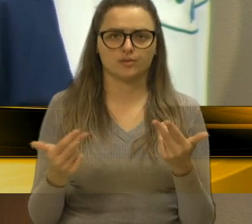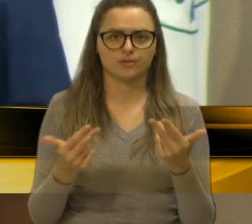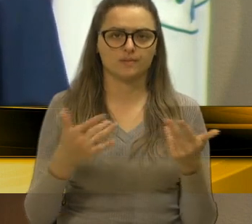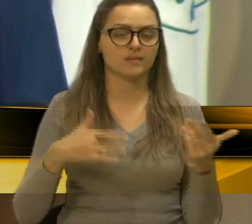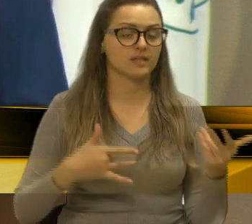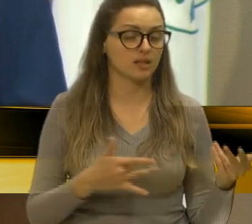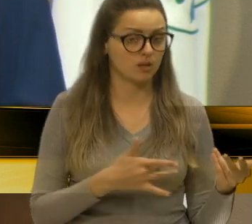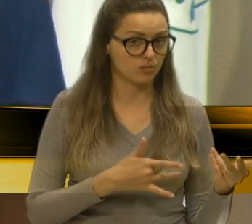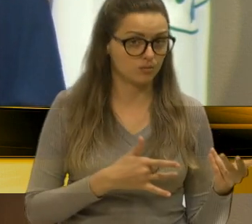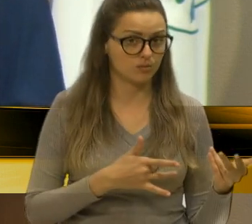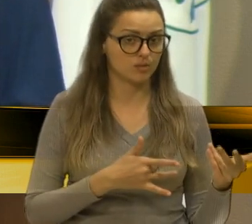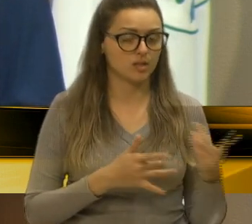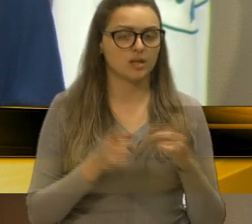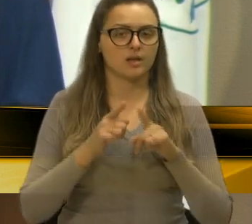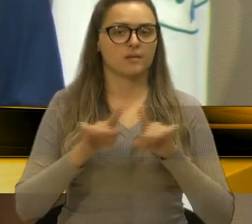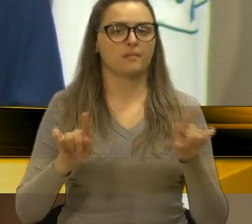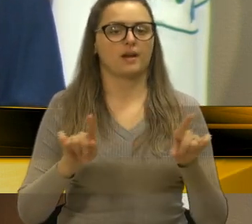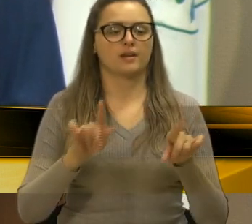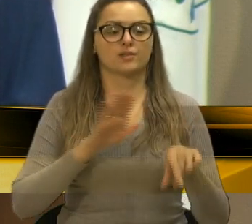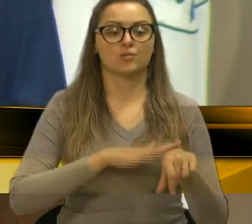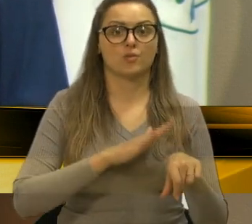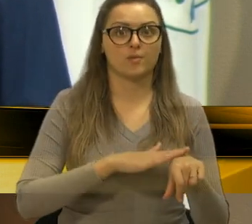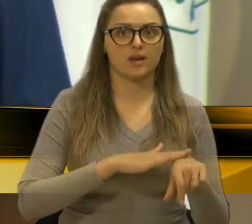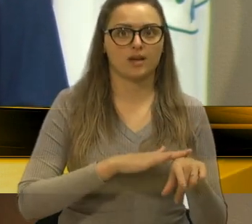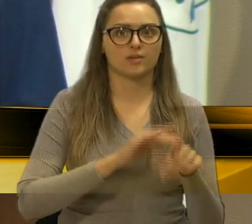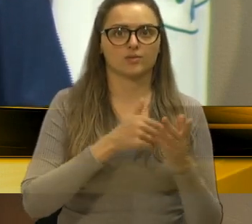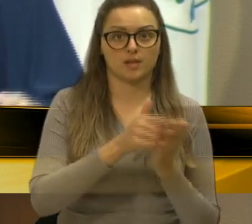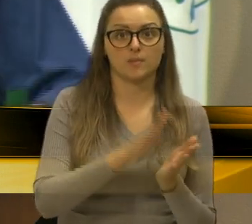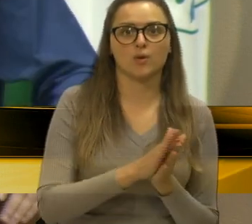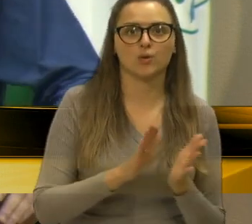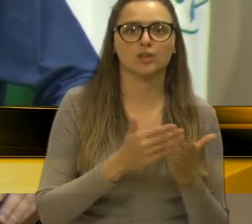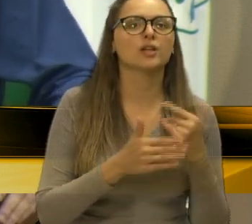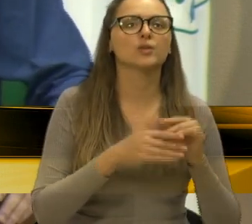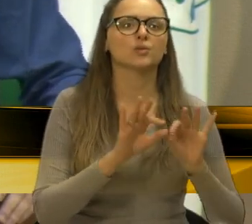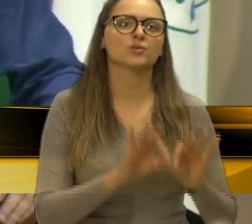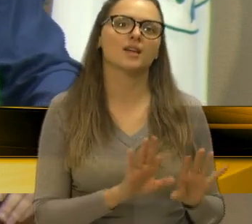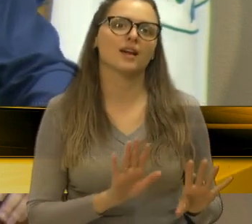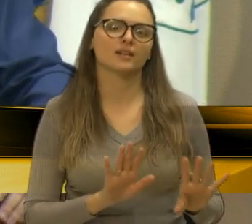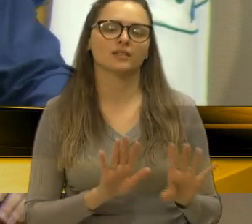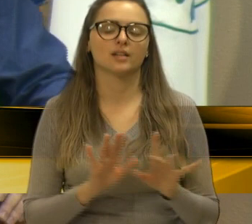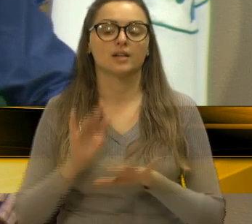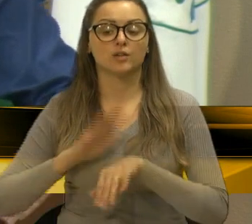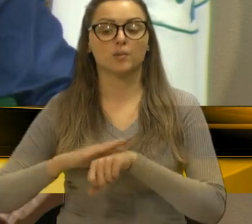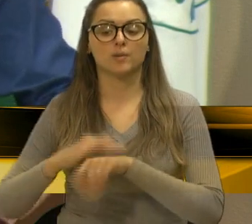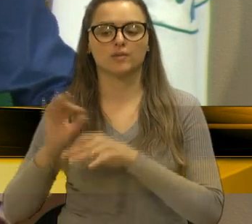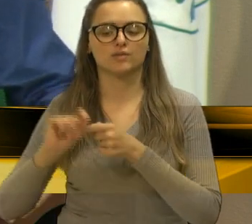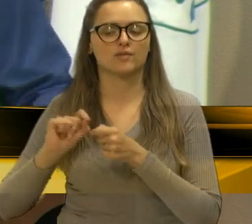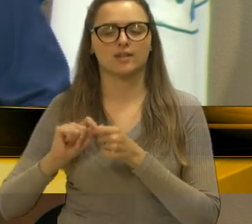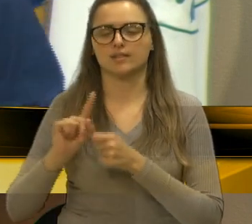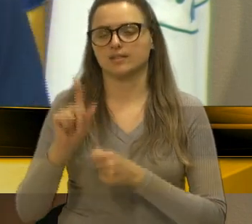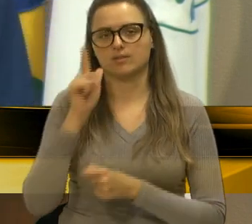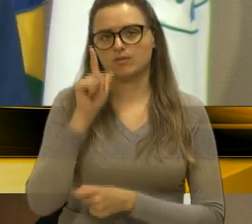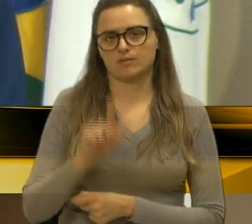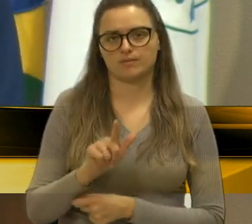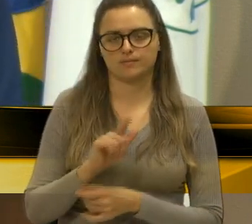saúde, mas que na hora da cobrança da multa, aí sim somos bastante eficientes.